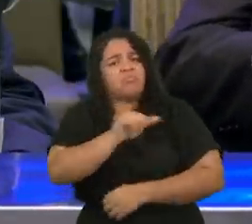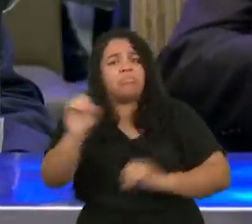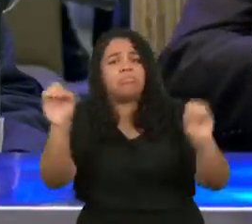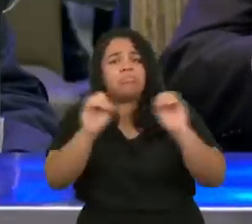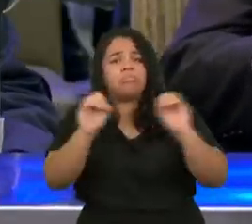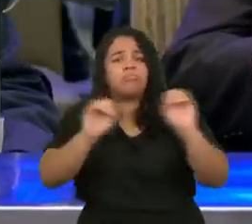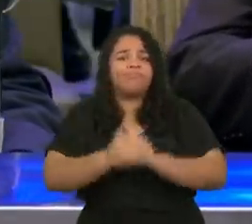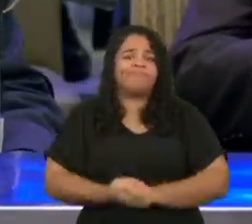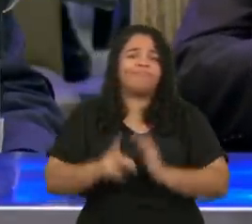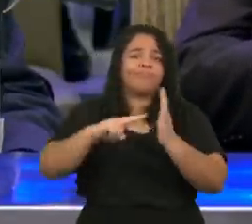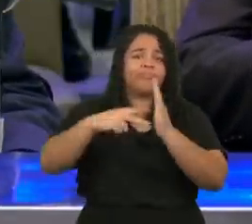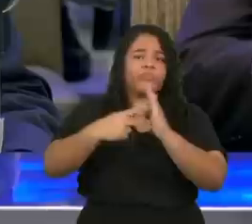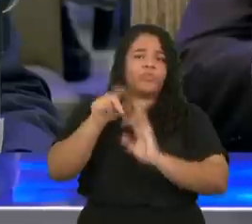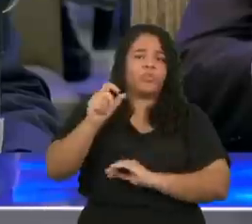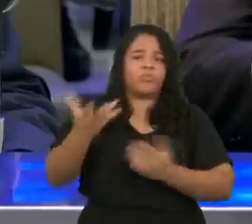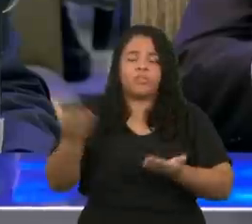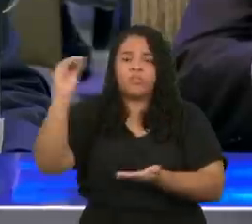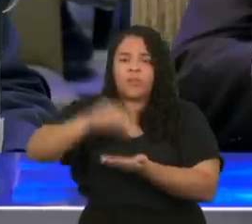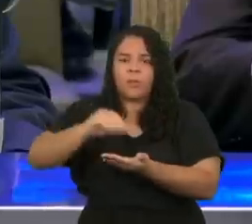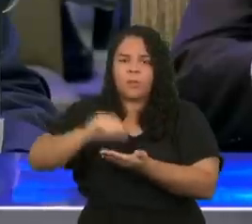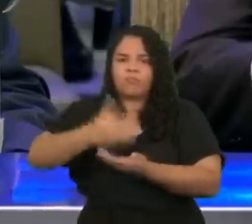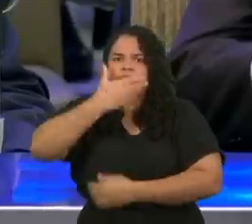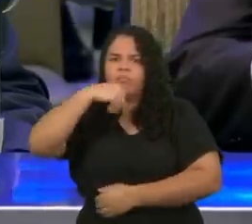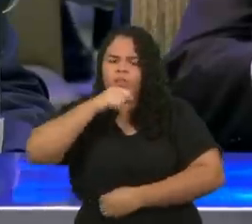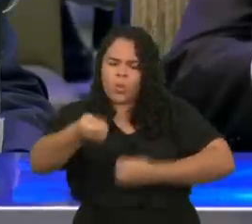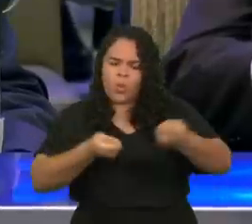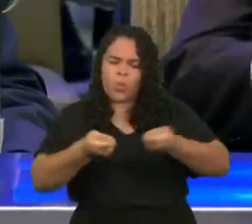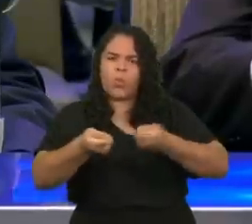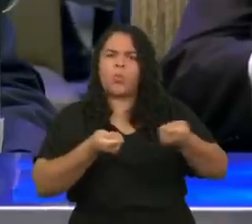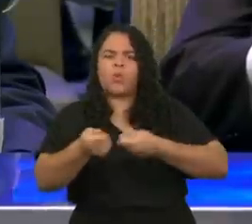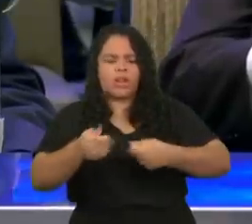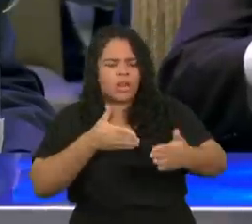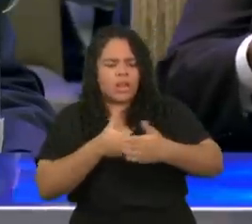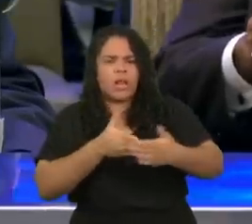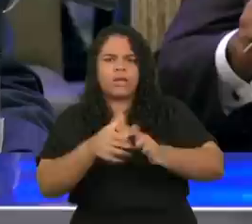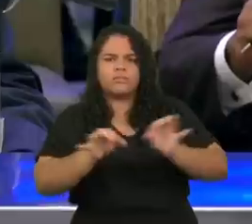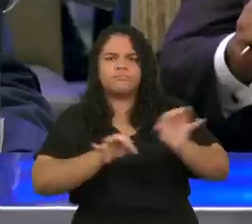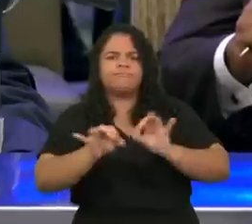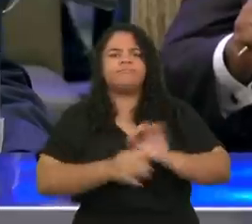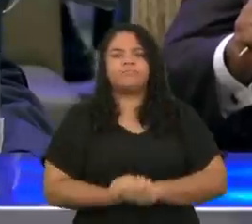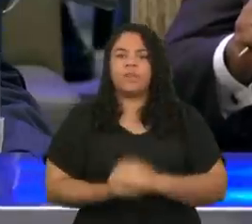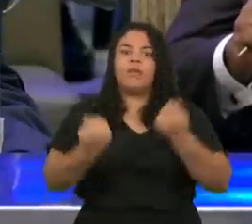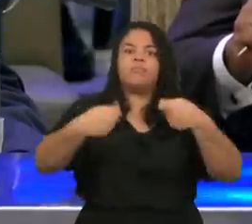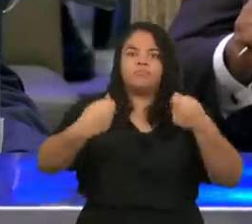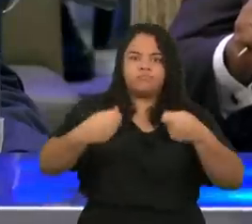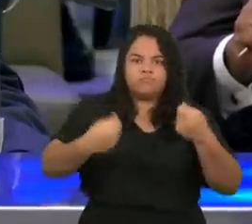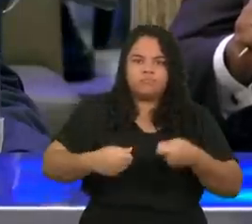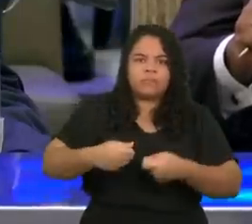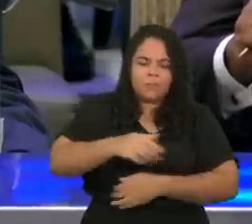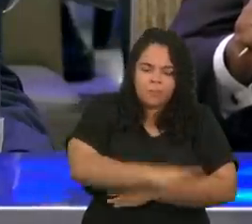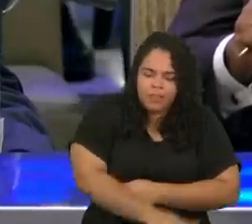sem controle e isso tem que ser feito enquanto a filha está Nova em casa começar a estabelecer